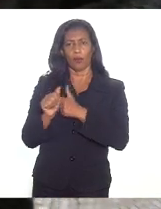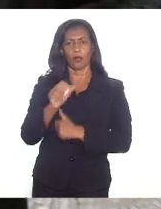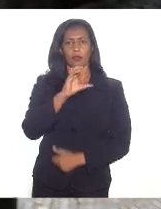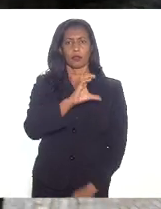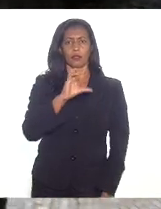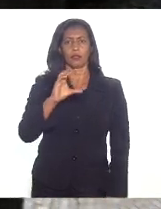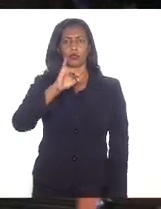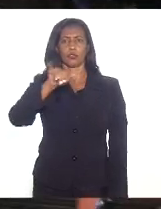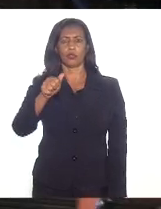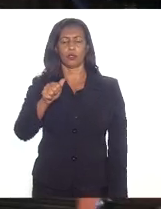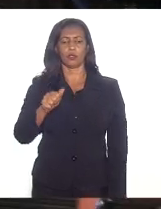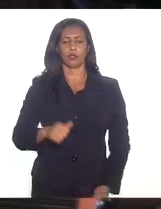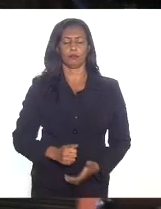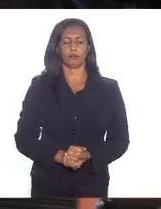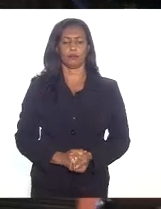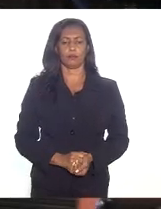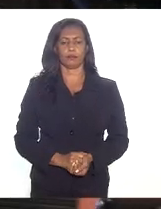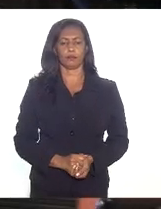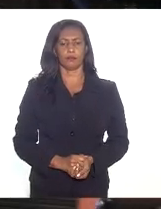CCJ.